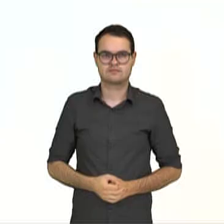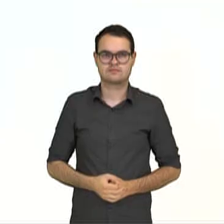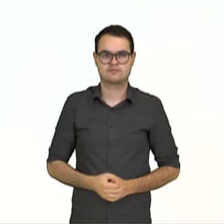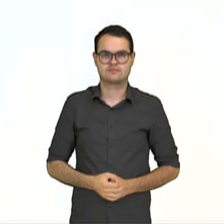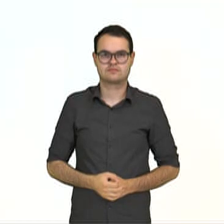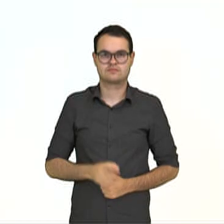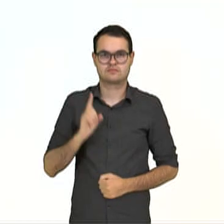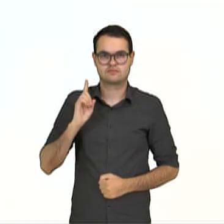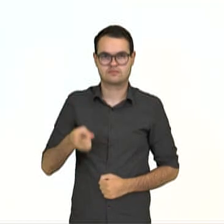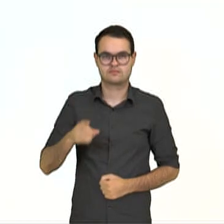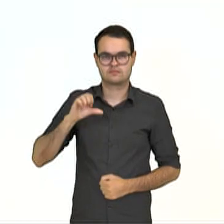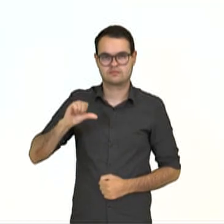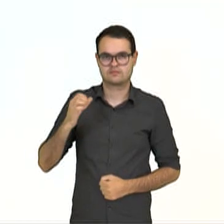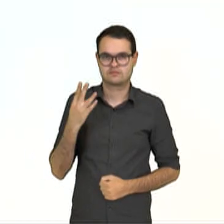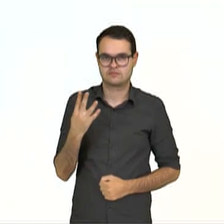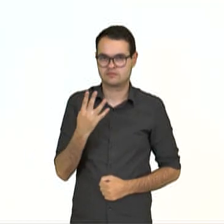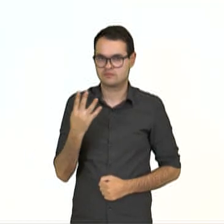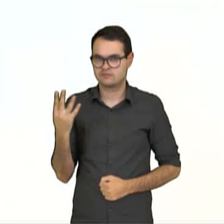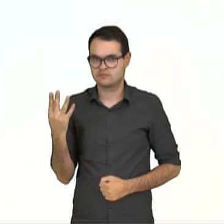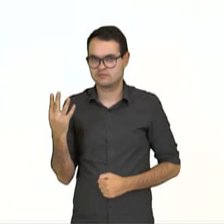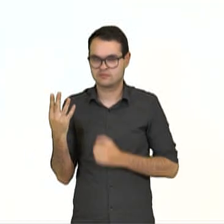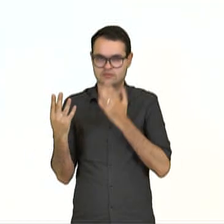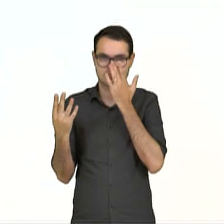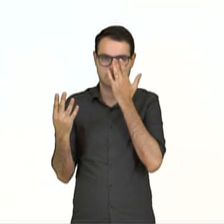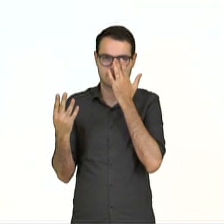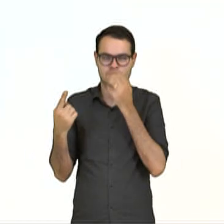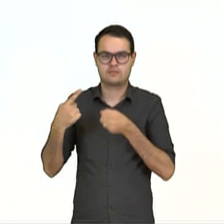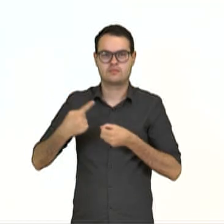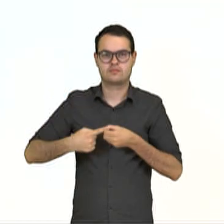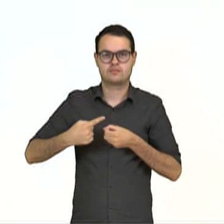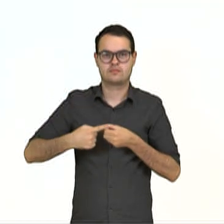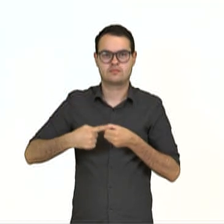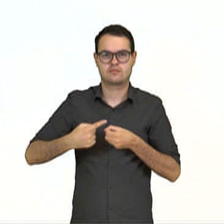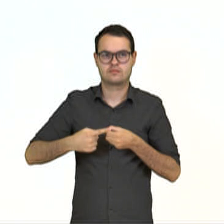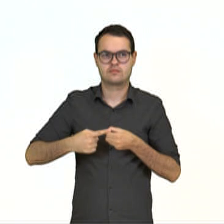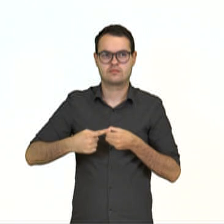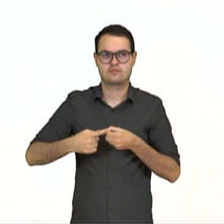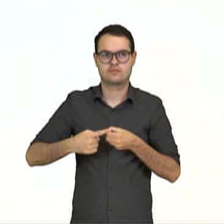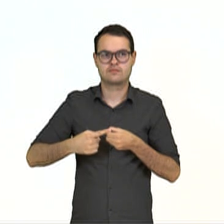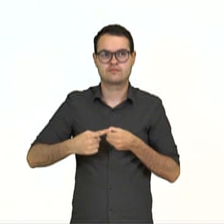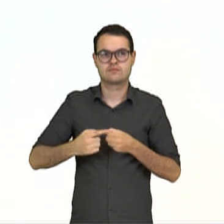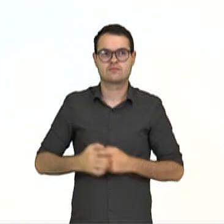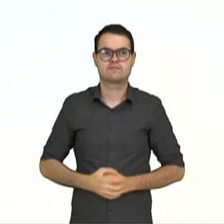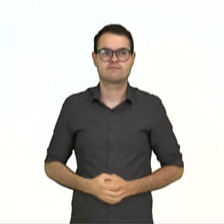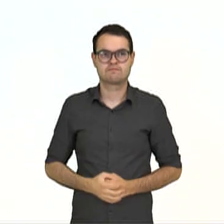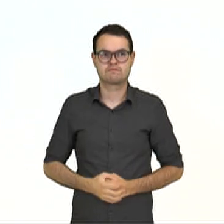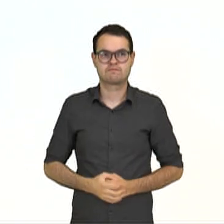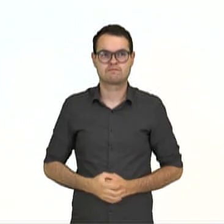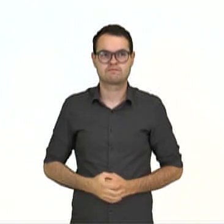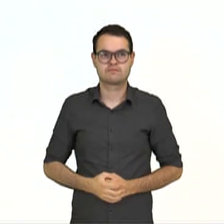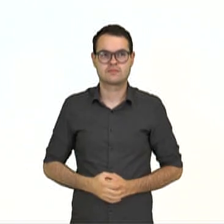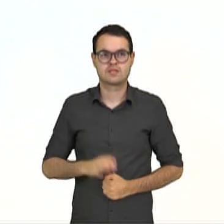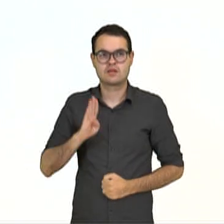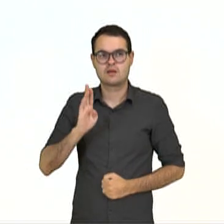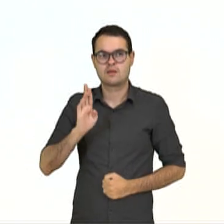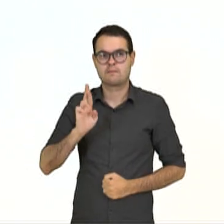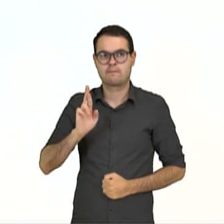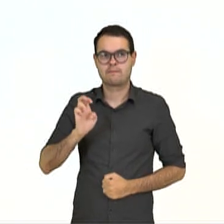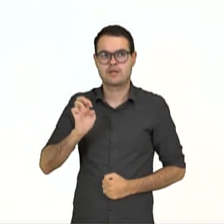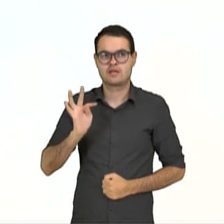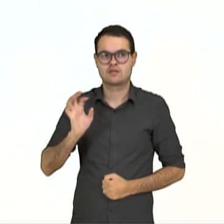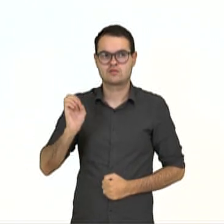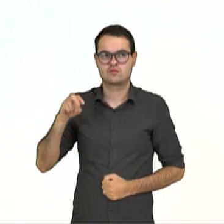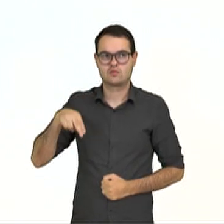Em 1944, na cidade de Bretton Woods, pilares dos